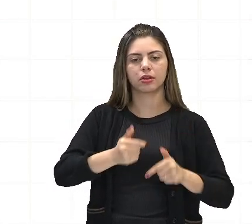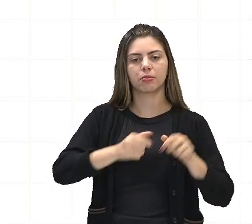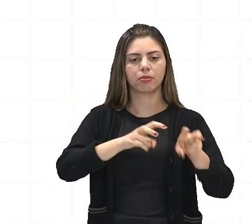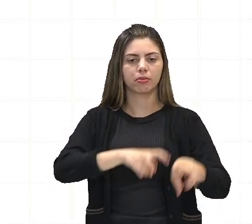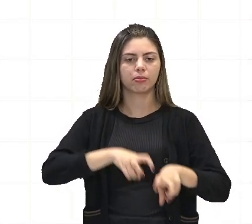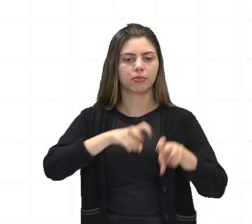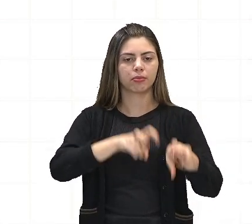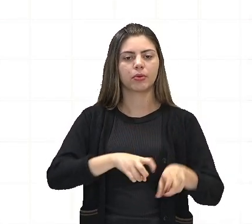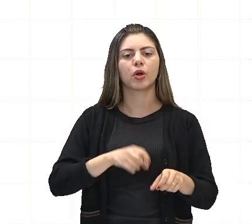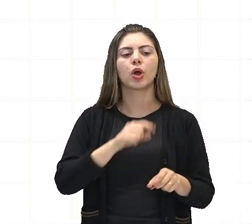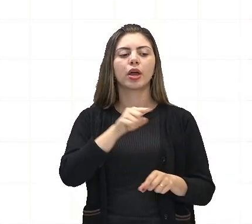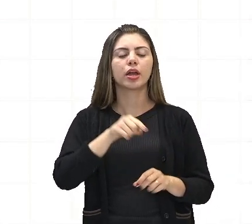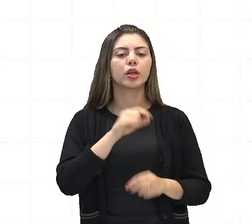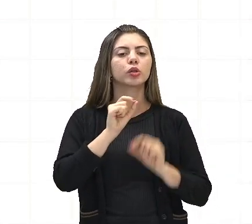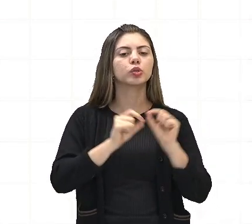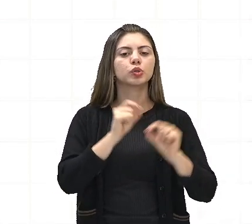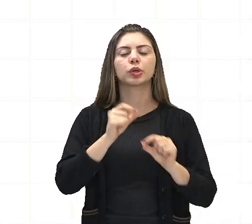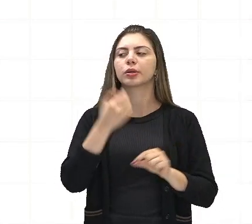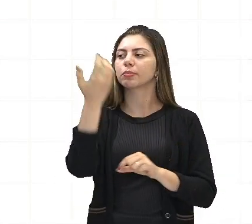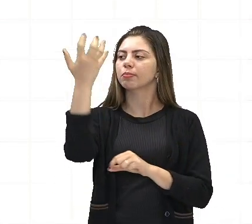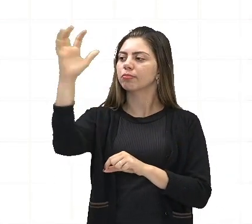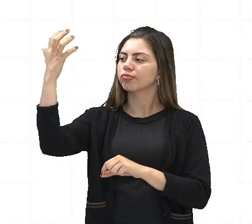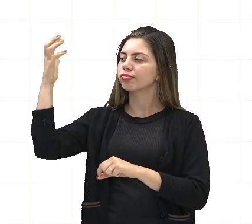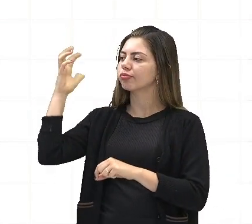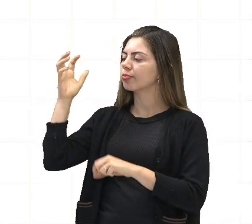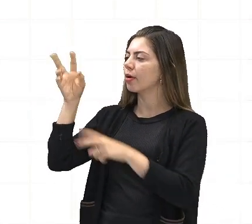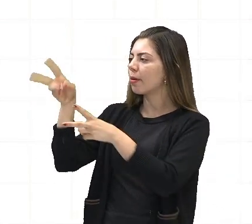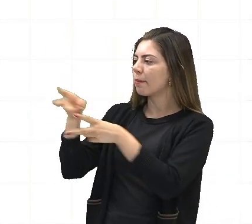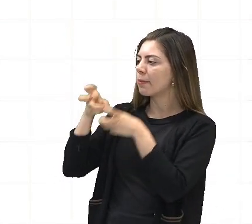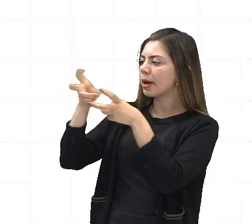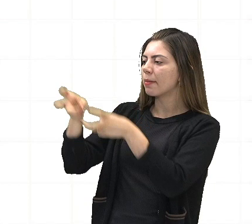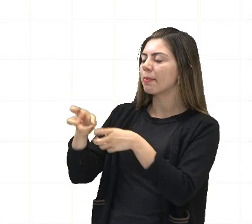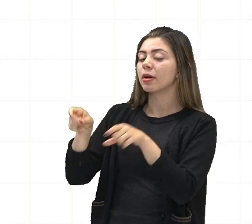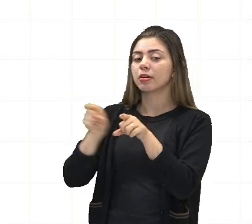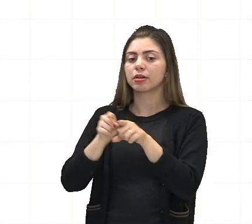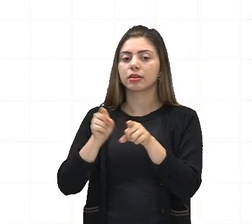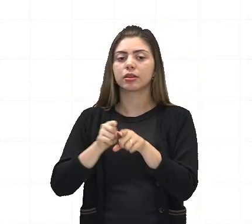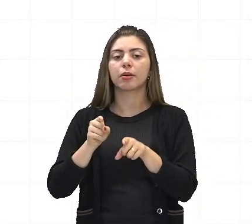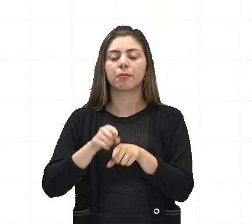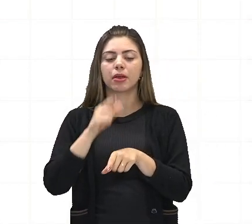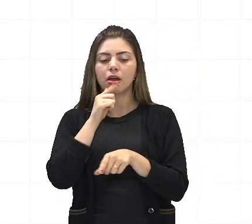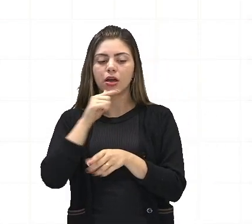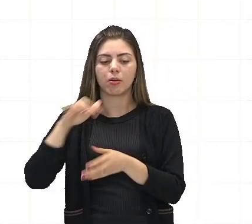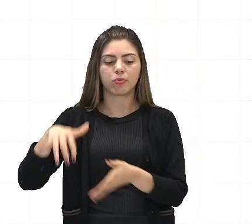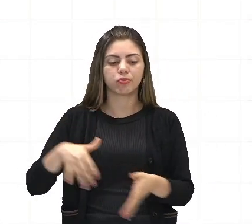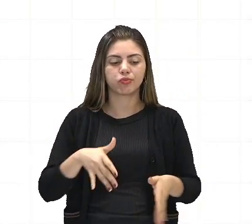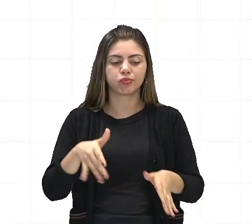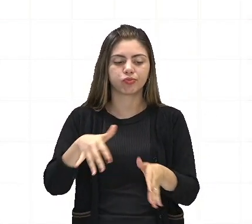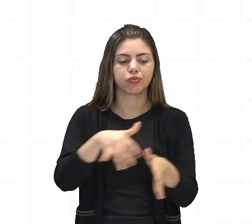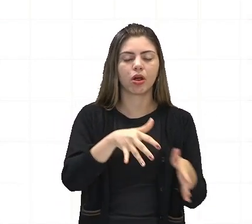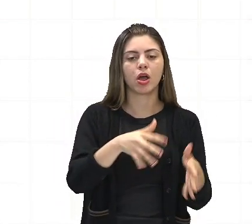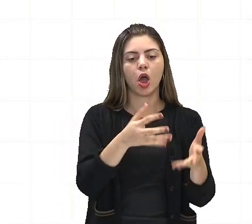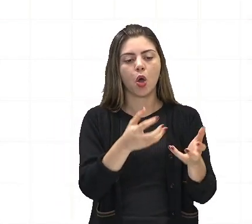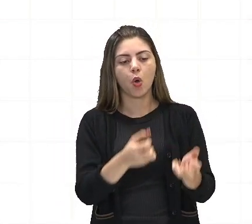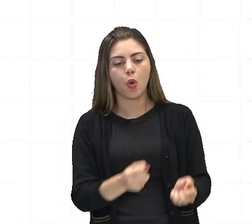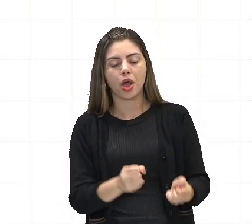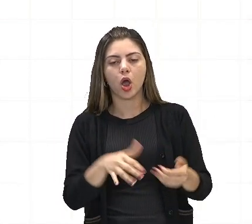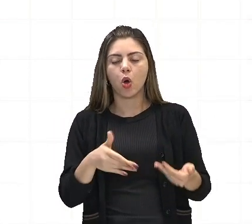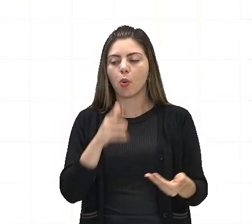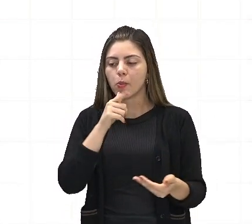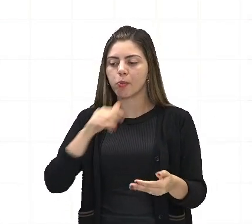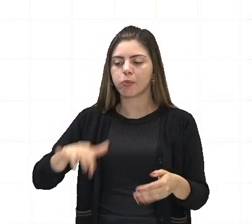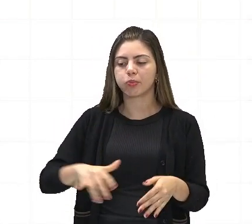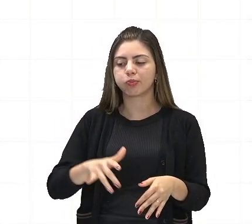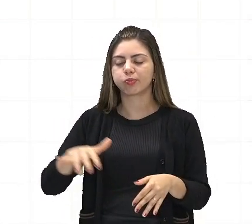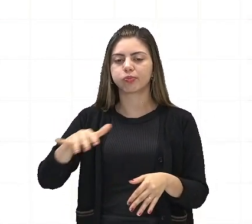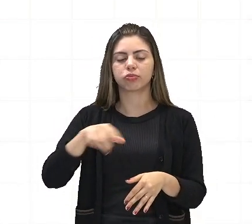o extrativismo vegetal, e o ciclo dos rios molda a sobrevivência desses povos. Então, na